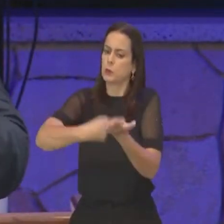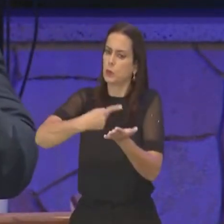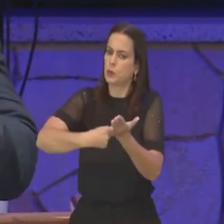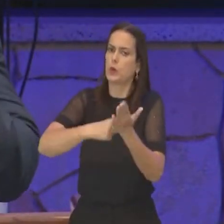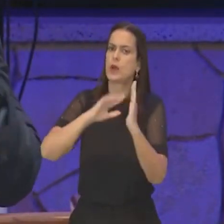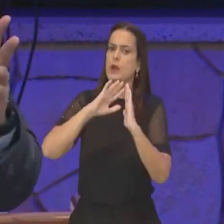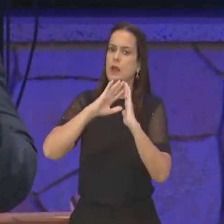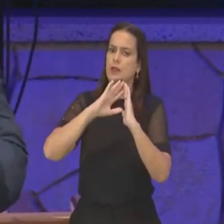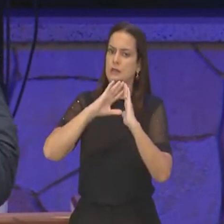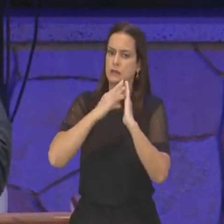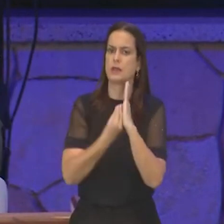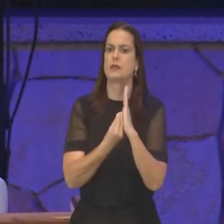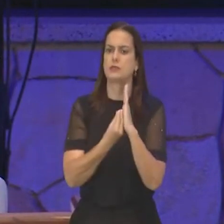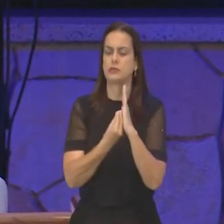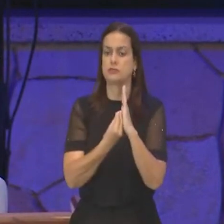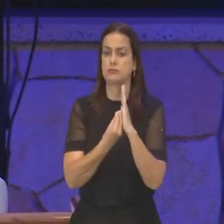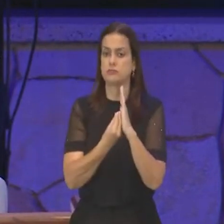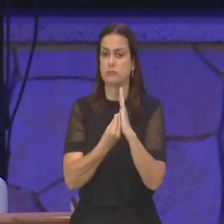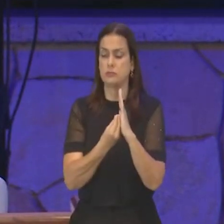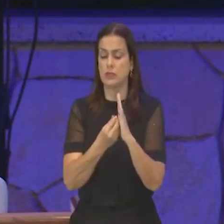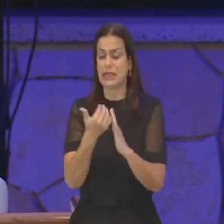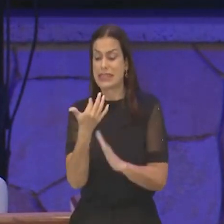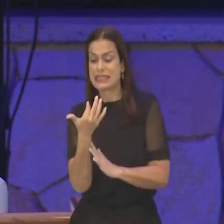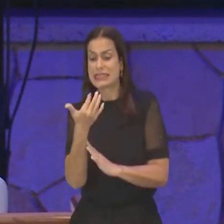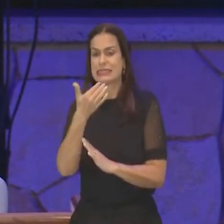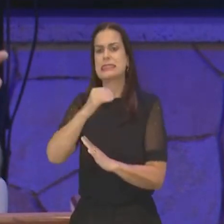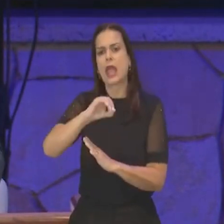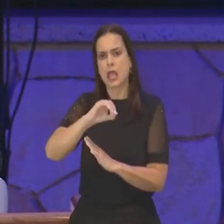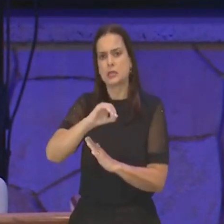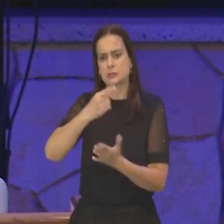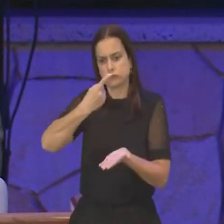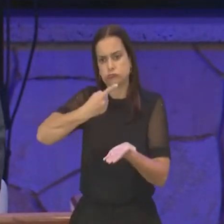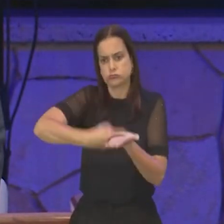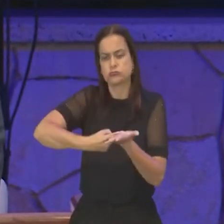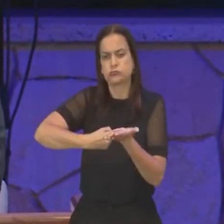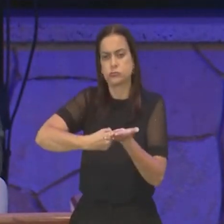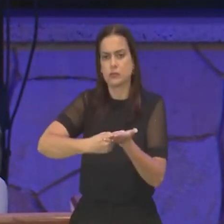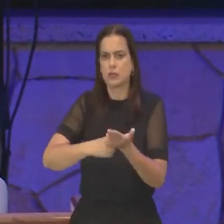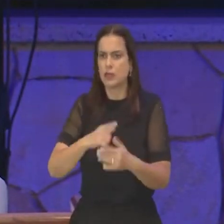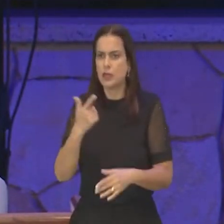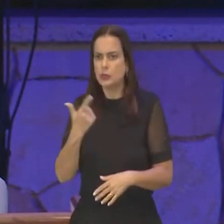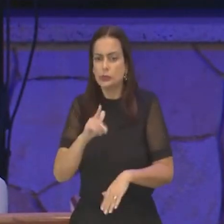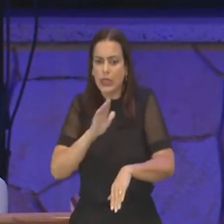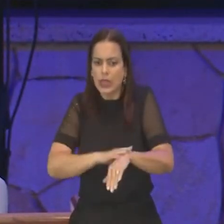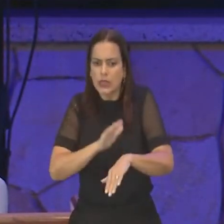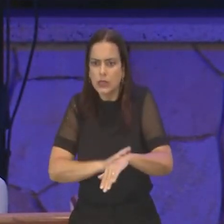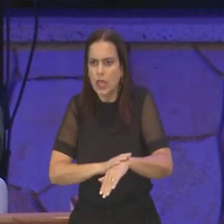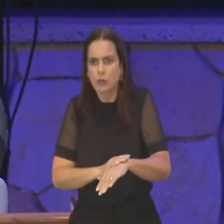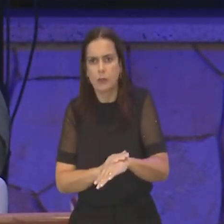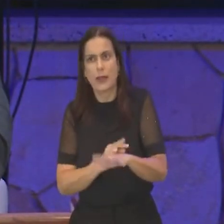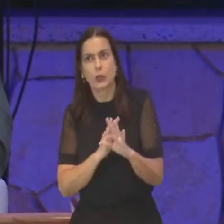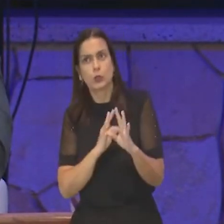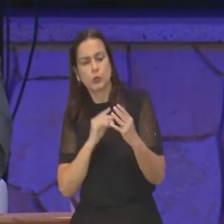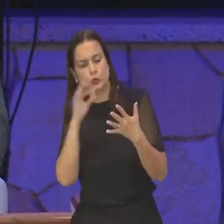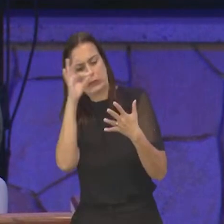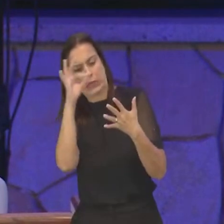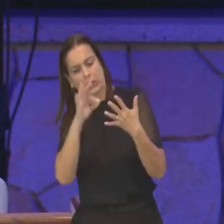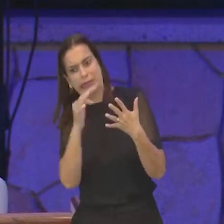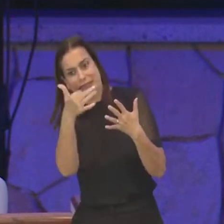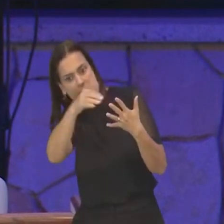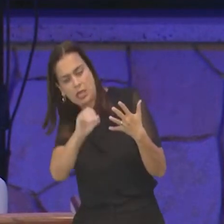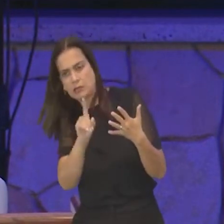São 10 os valores, é claro que nós não vamos ter o tempo necessário para abordarmos a todos, mas eu